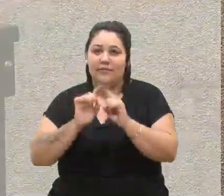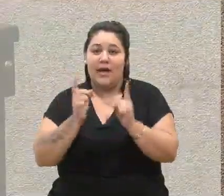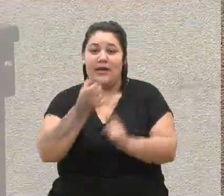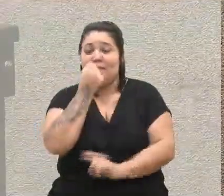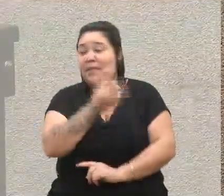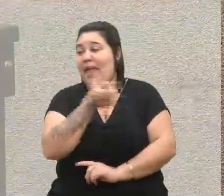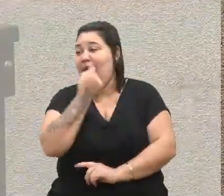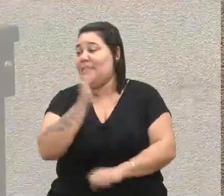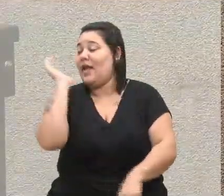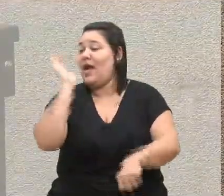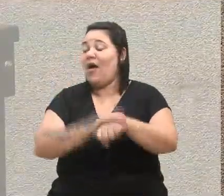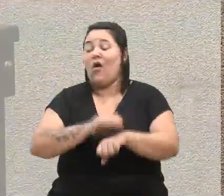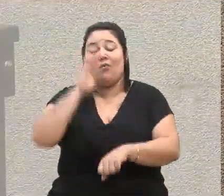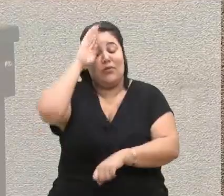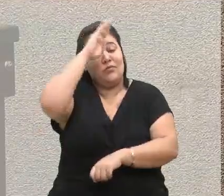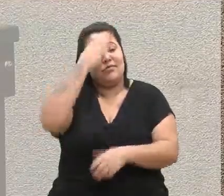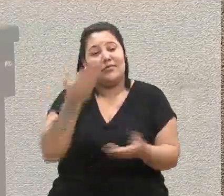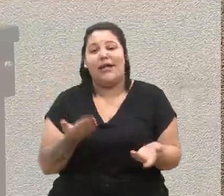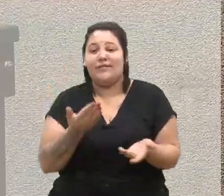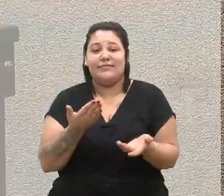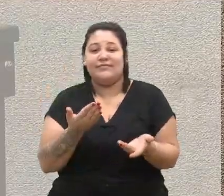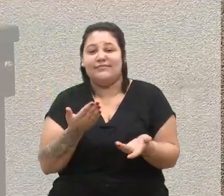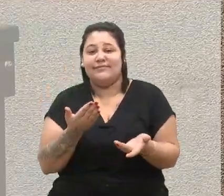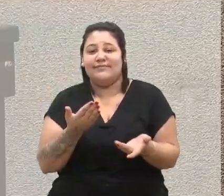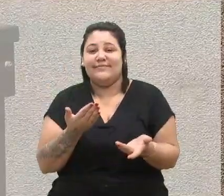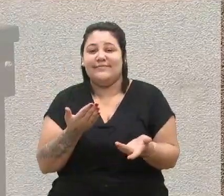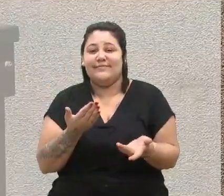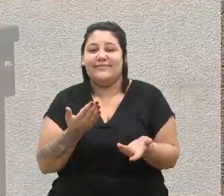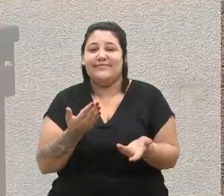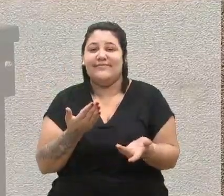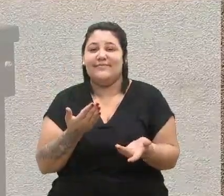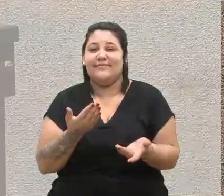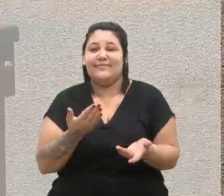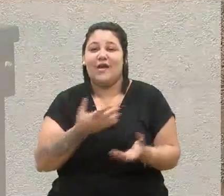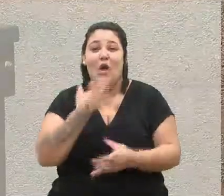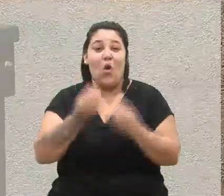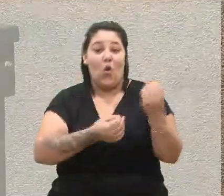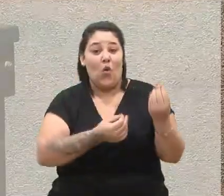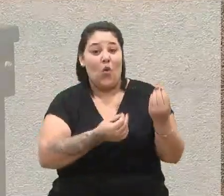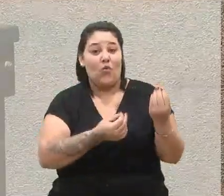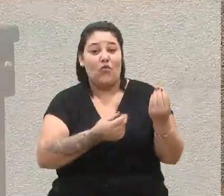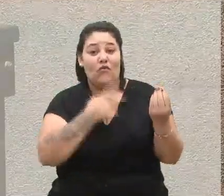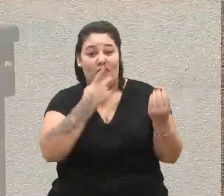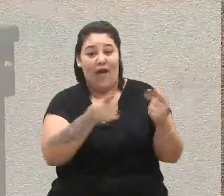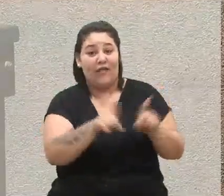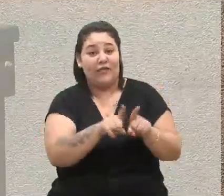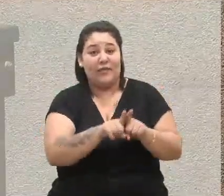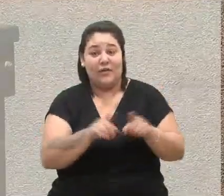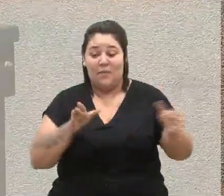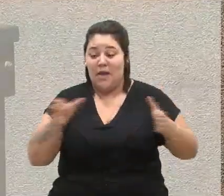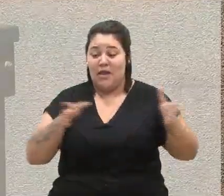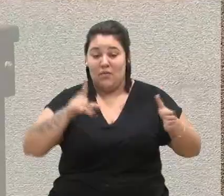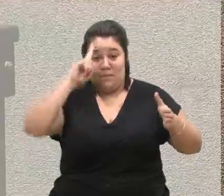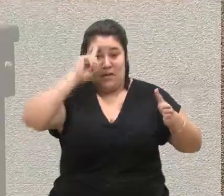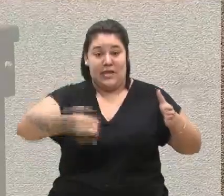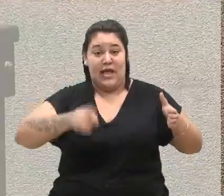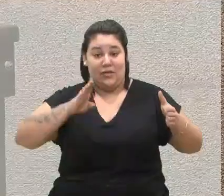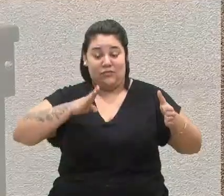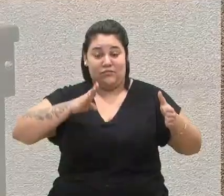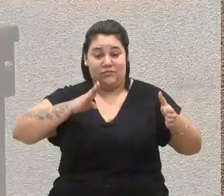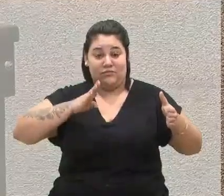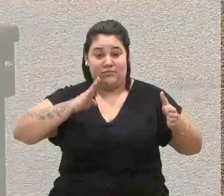Bolsonaro. A culpa é do Bolsonaro. Como também diziam, durante todo o mandato do presidente